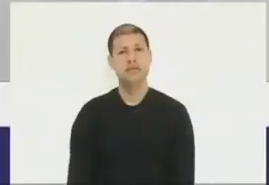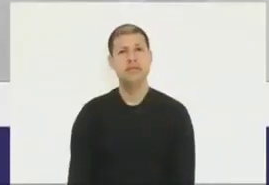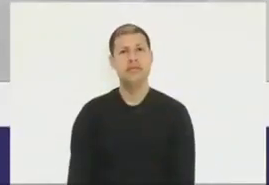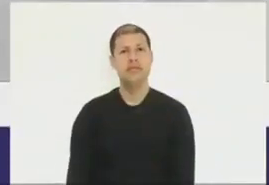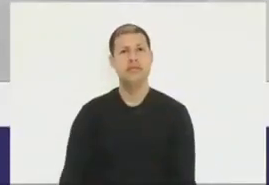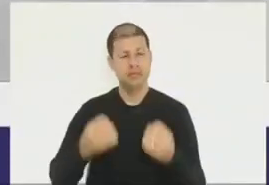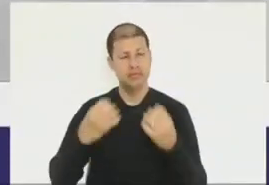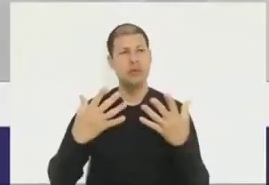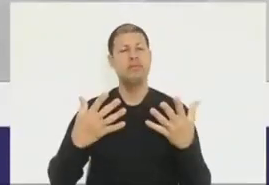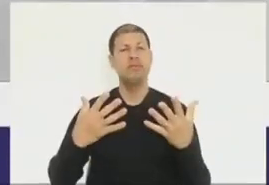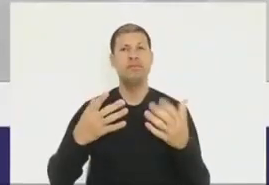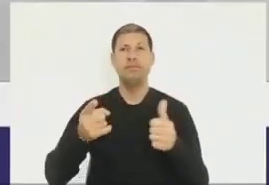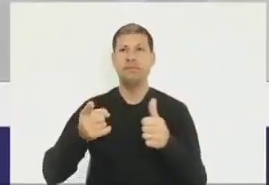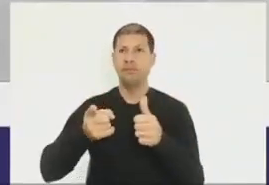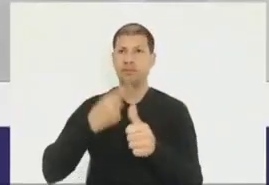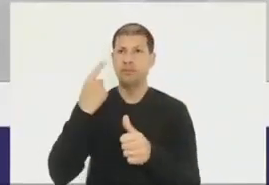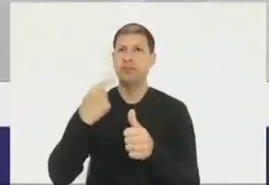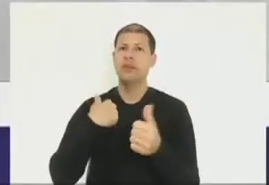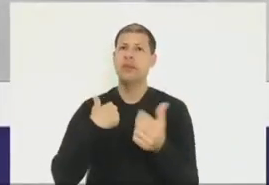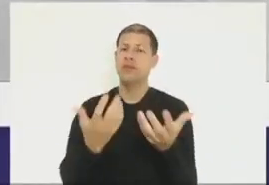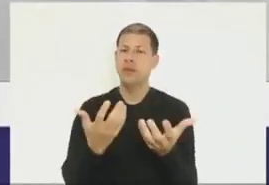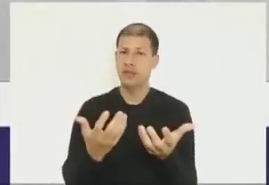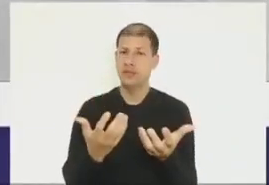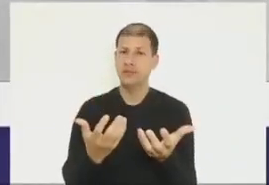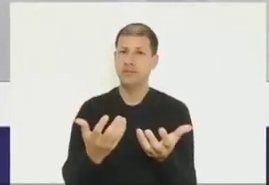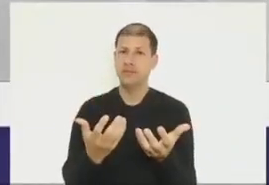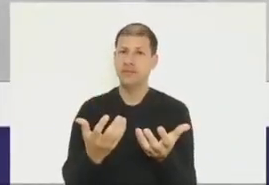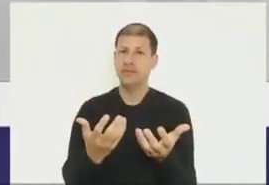Bom, primeiramente eu quero aqui